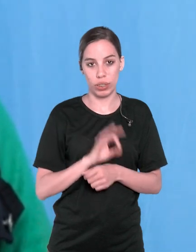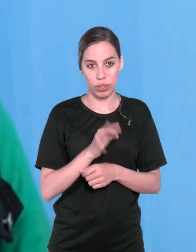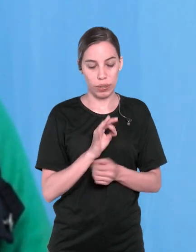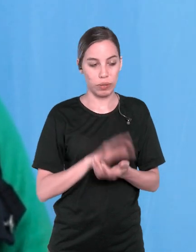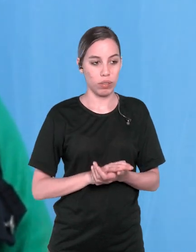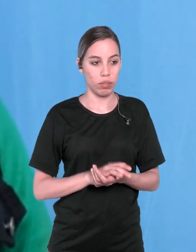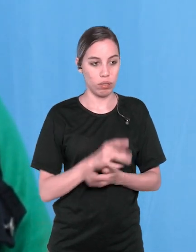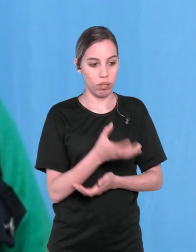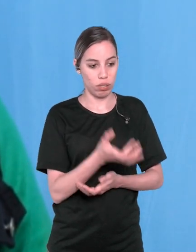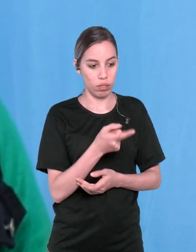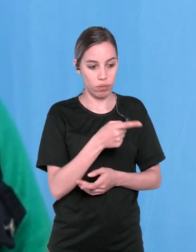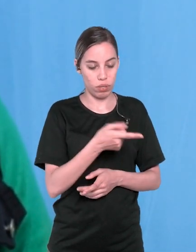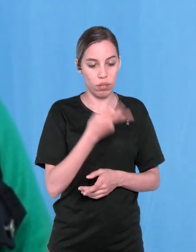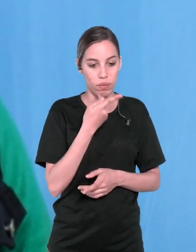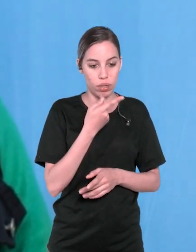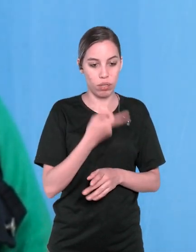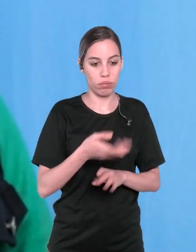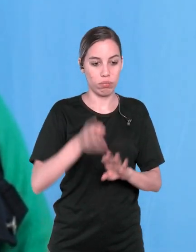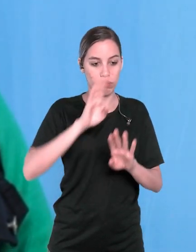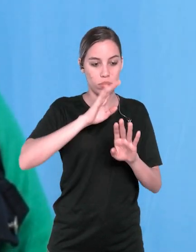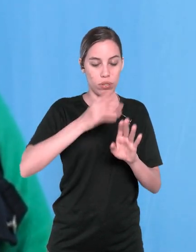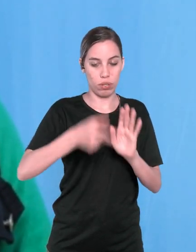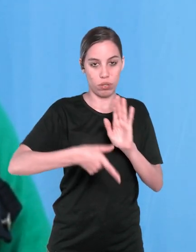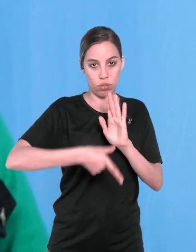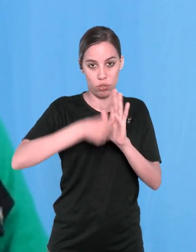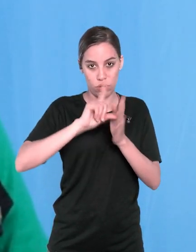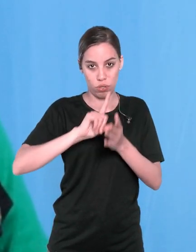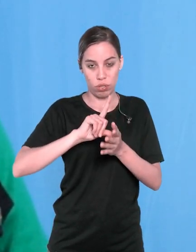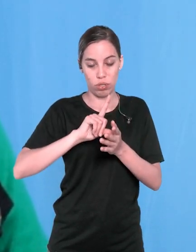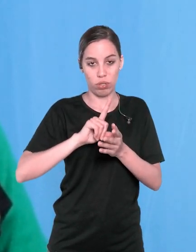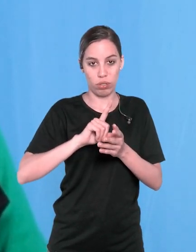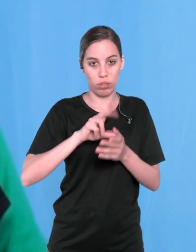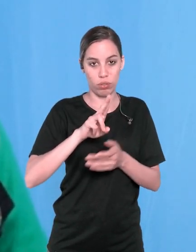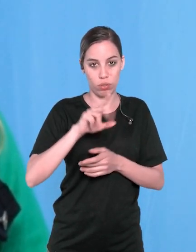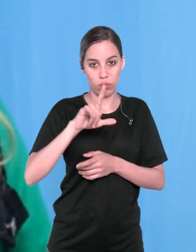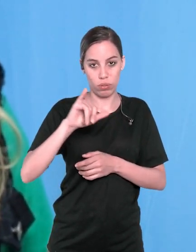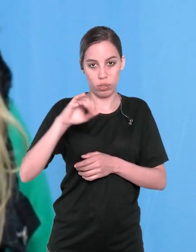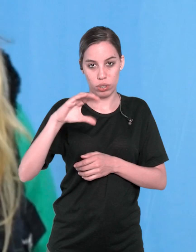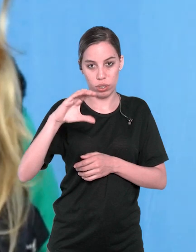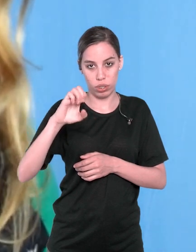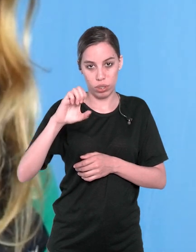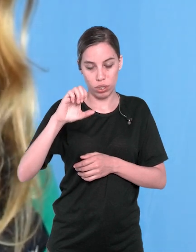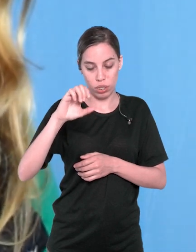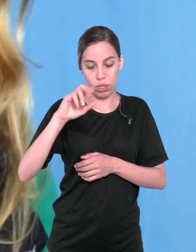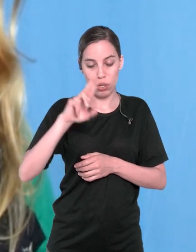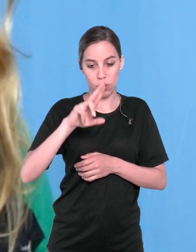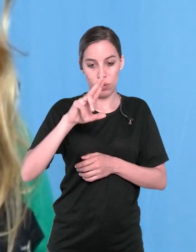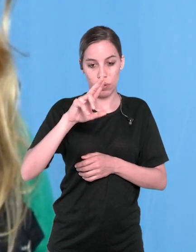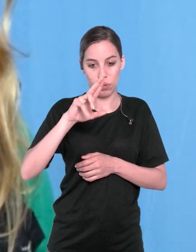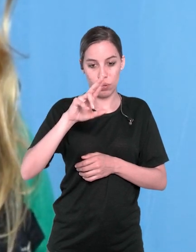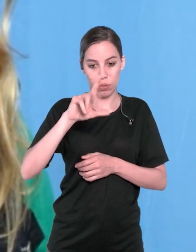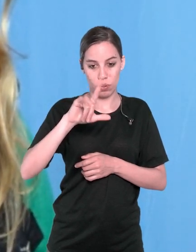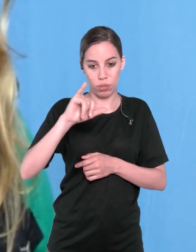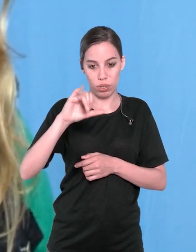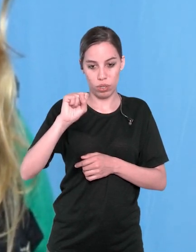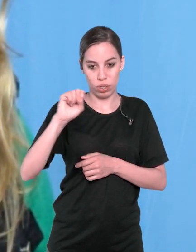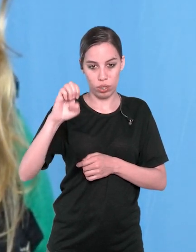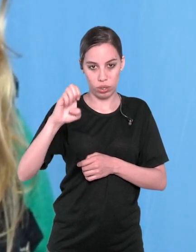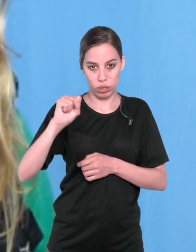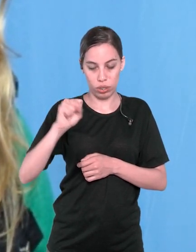ao Machado. Pois quando eu falo do cão Argos,